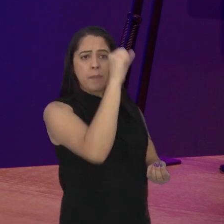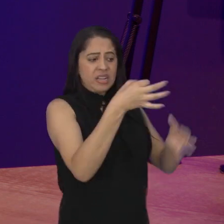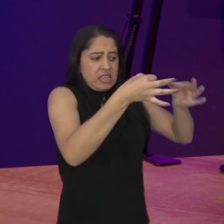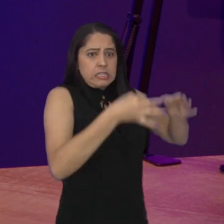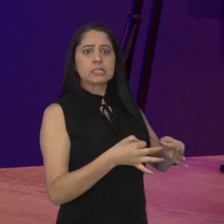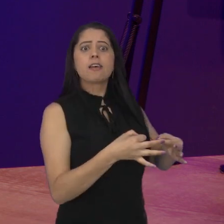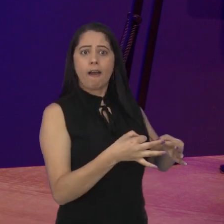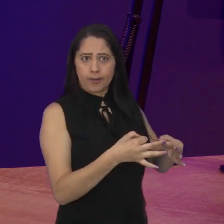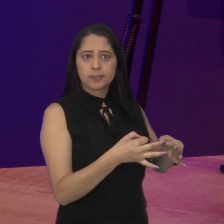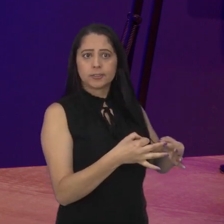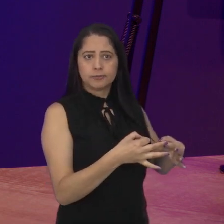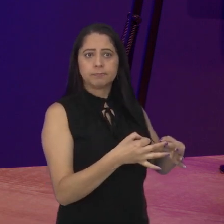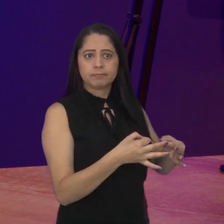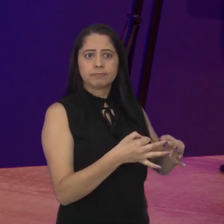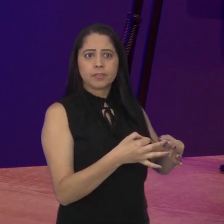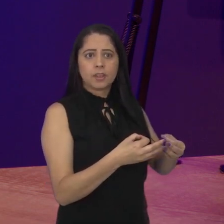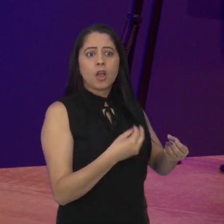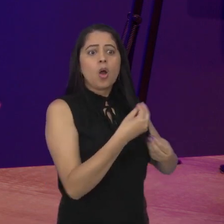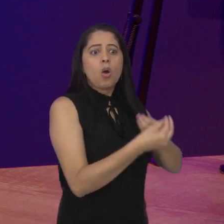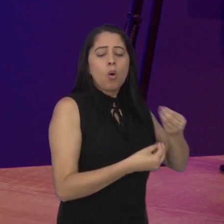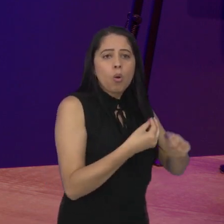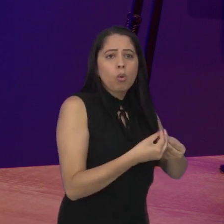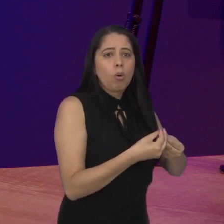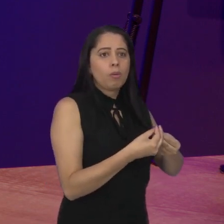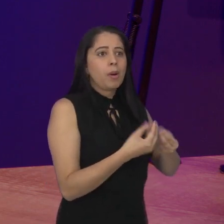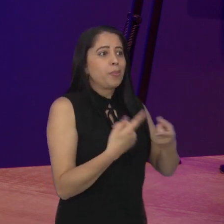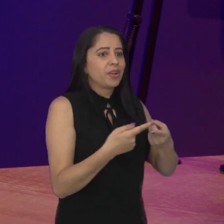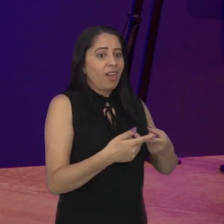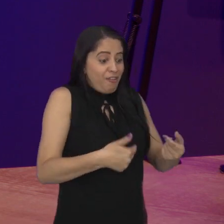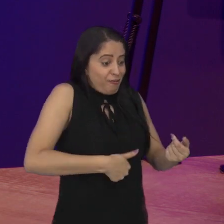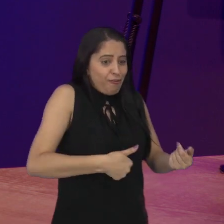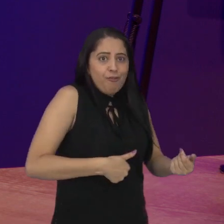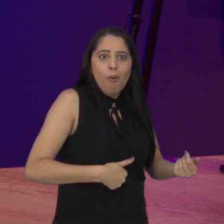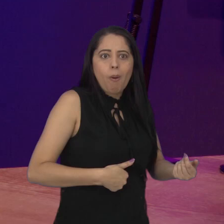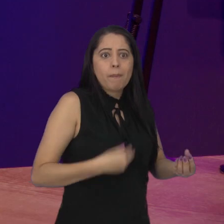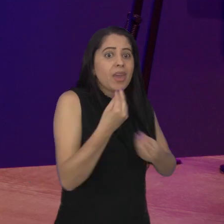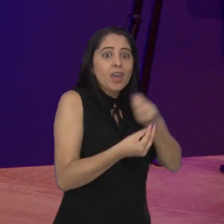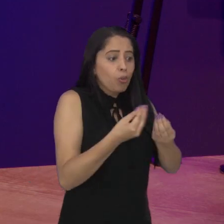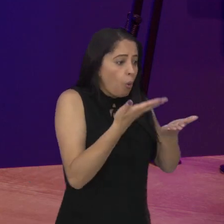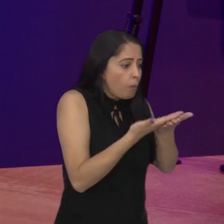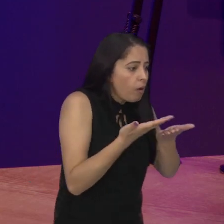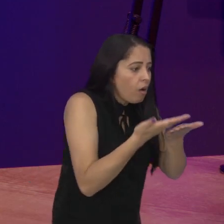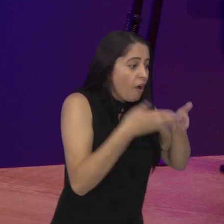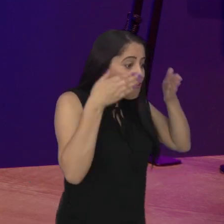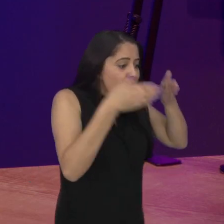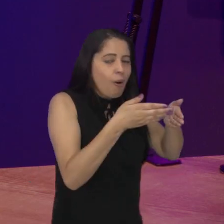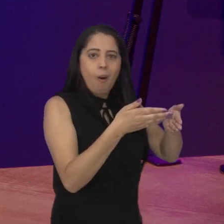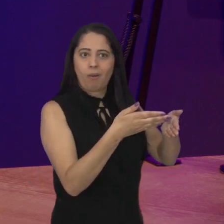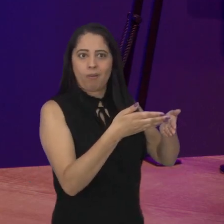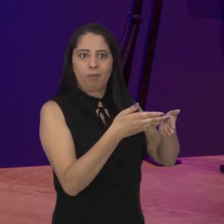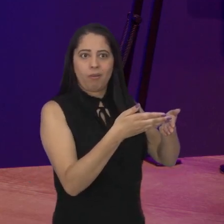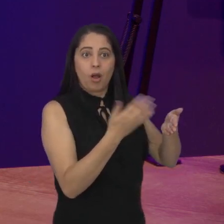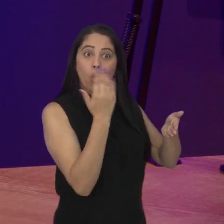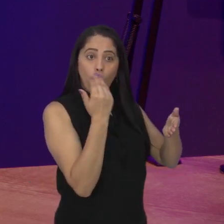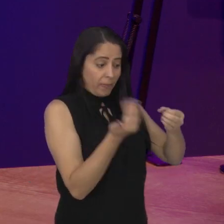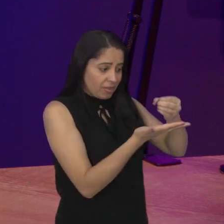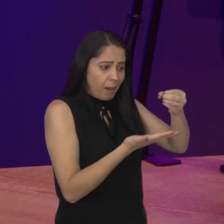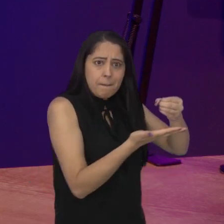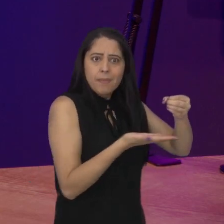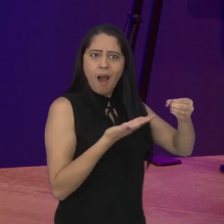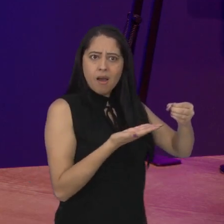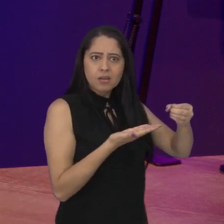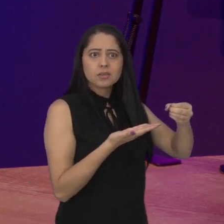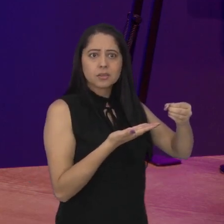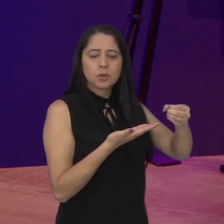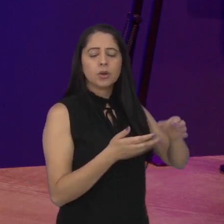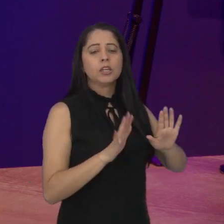para estudar e para fazer tudo, gente, com fome. O que a gente consegue fazer direito? Então é o básico. E a gente